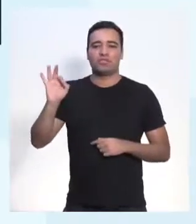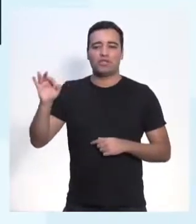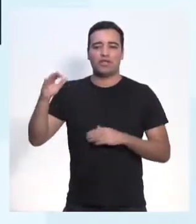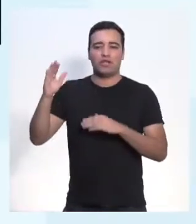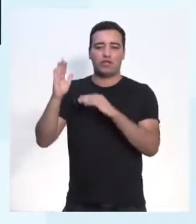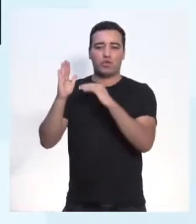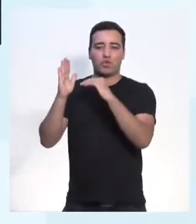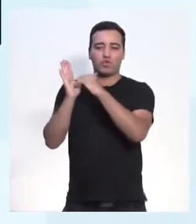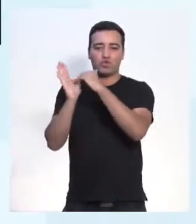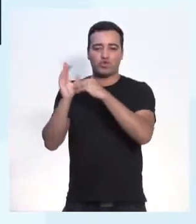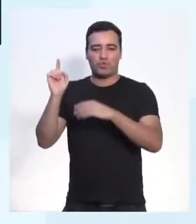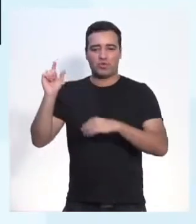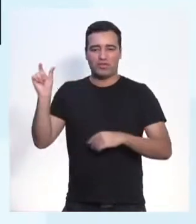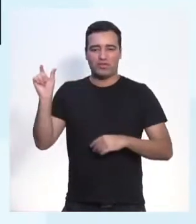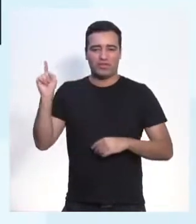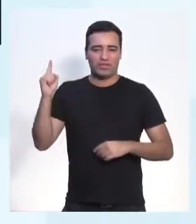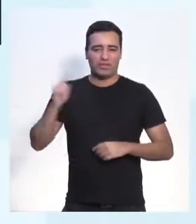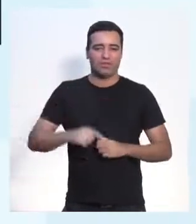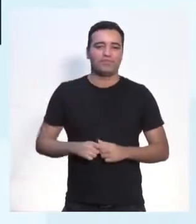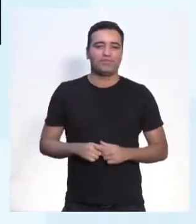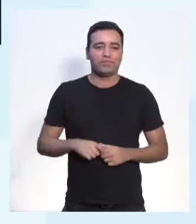para o próximo slide.